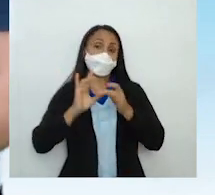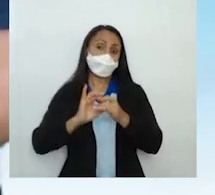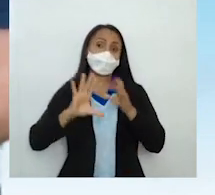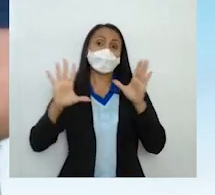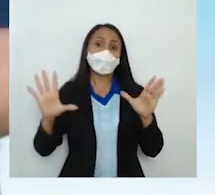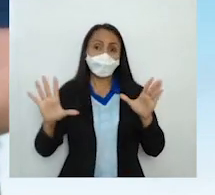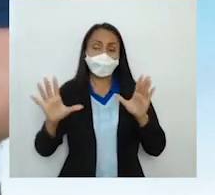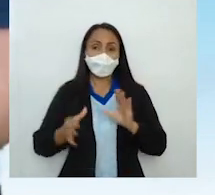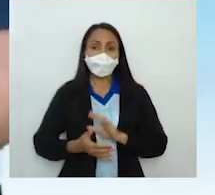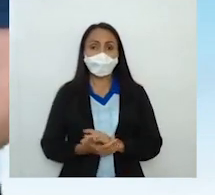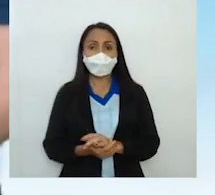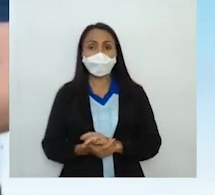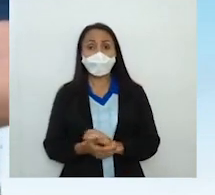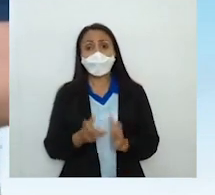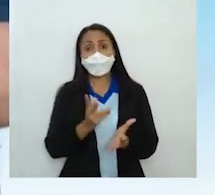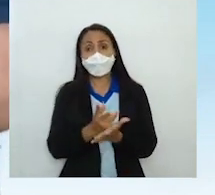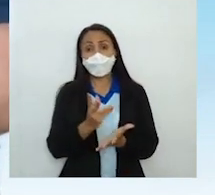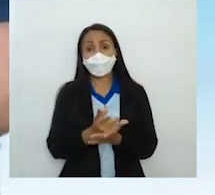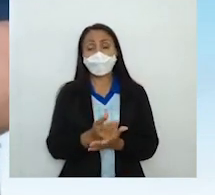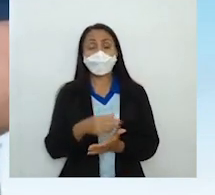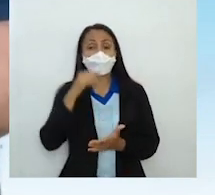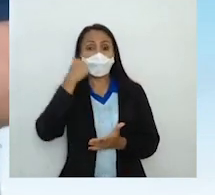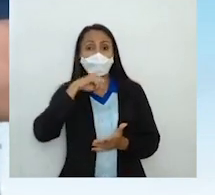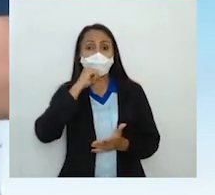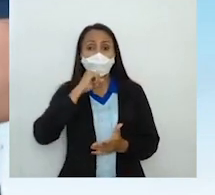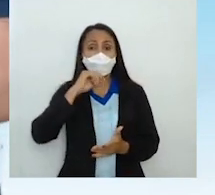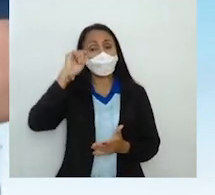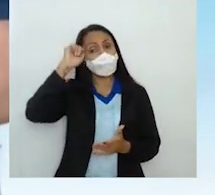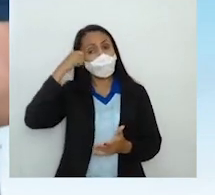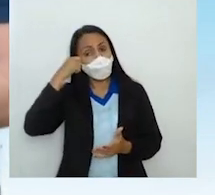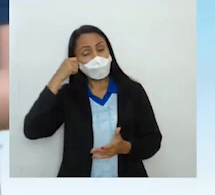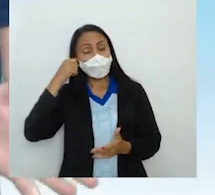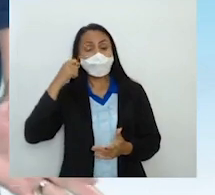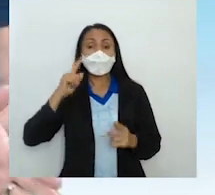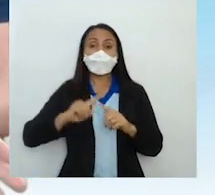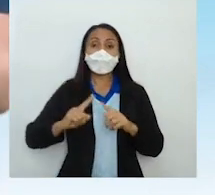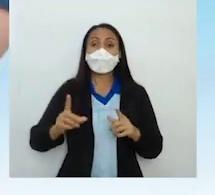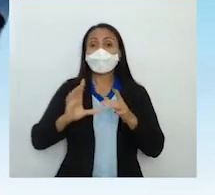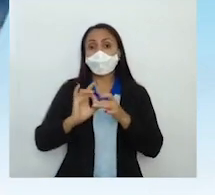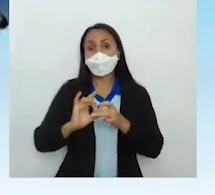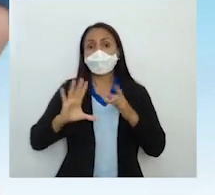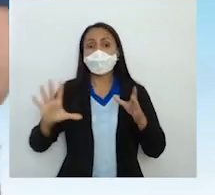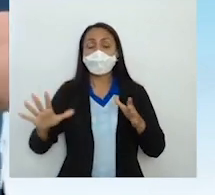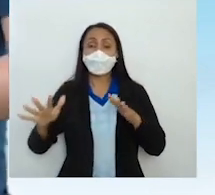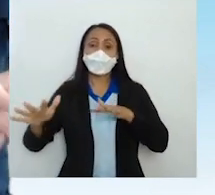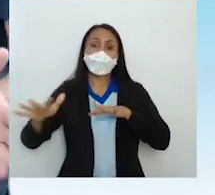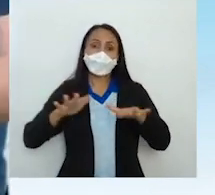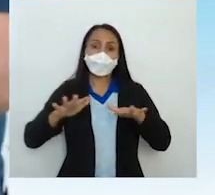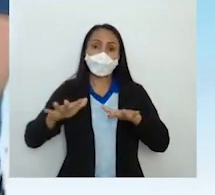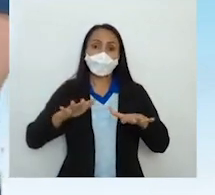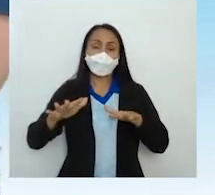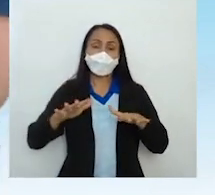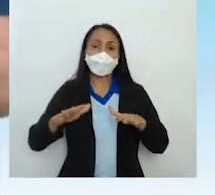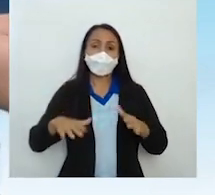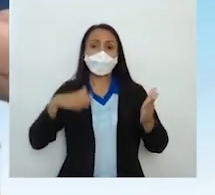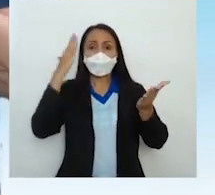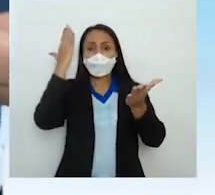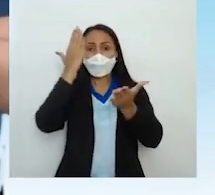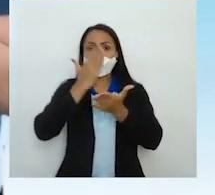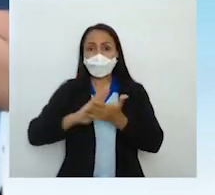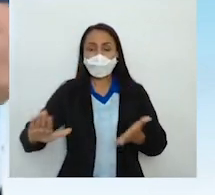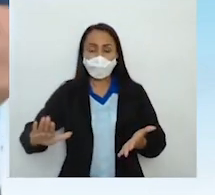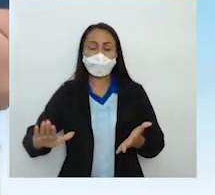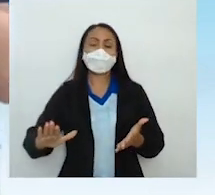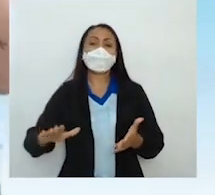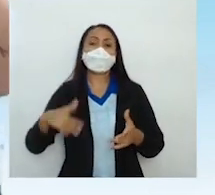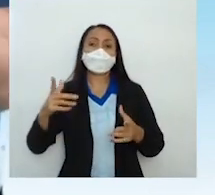nascido de mães negras, eles nasceram libertos, né? Então isso já veio com o movimento abolicionista depois de 1851, que